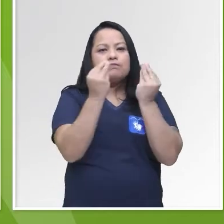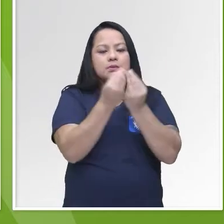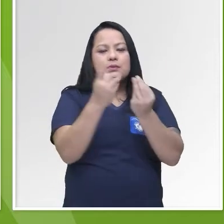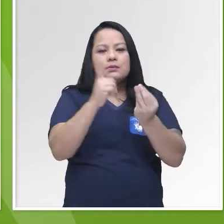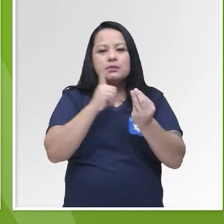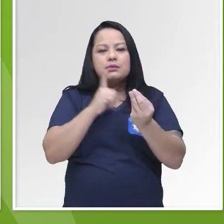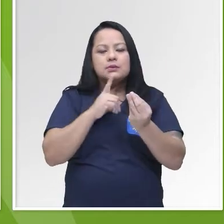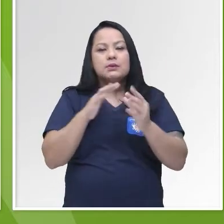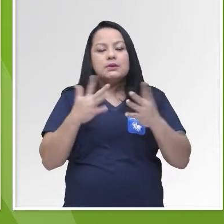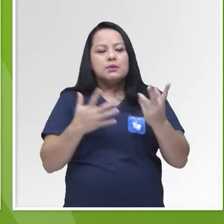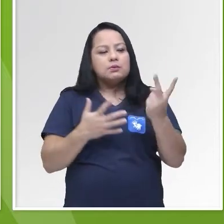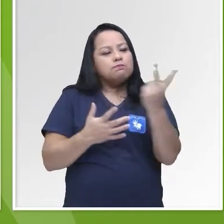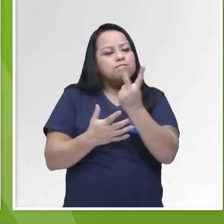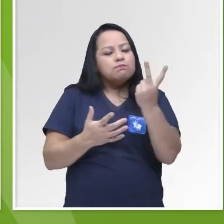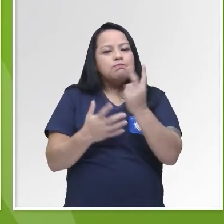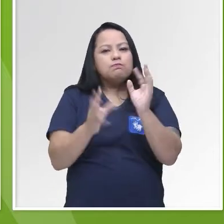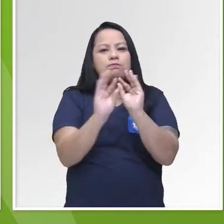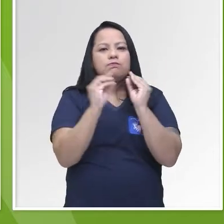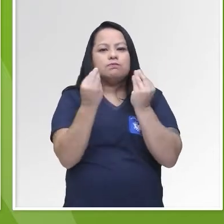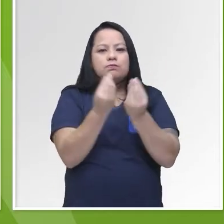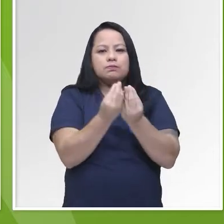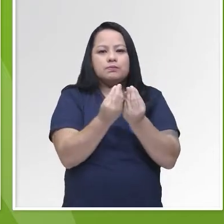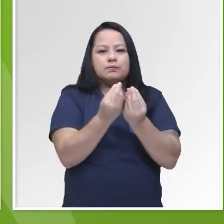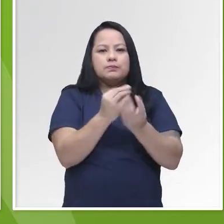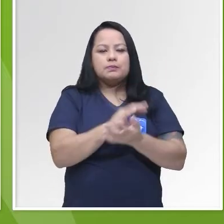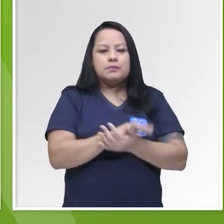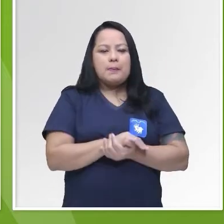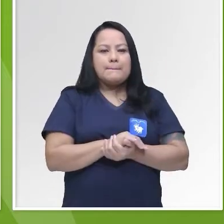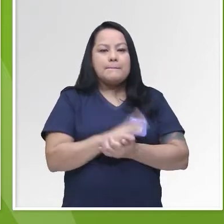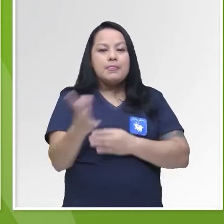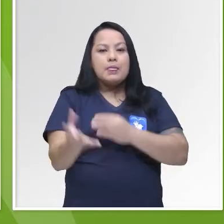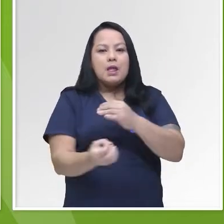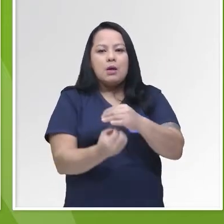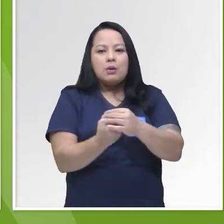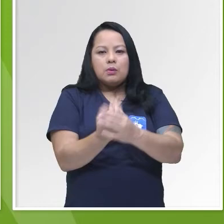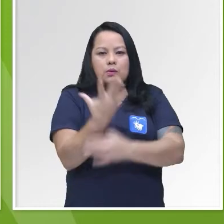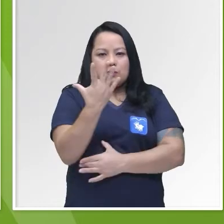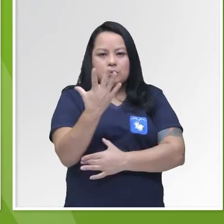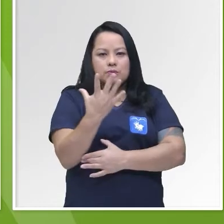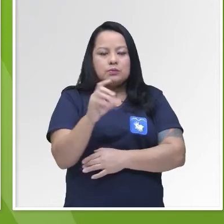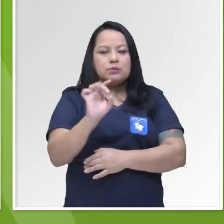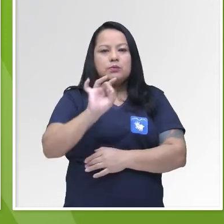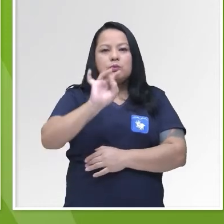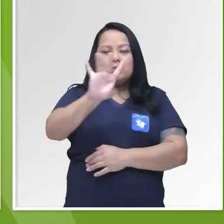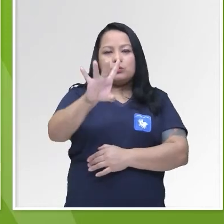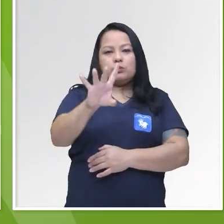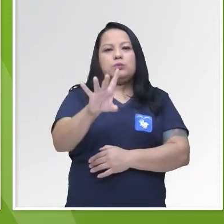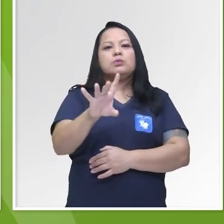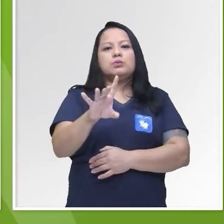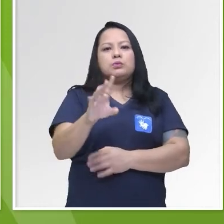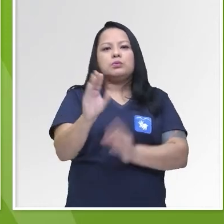essas substâncias, ela vai dar origem a um único produto, ó.